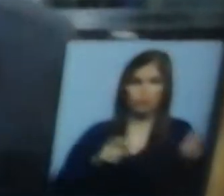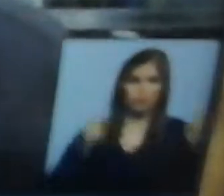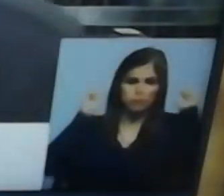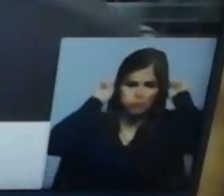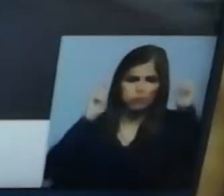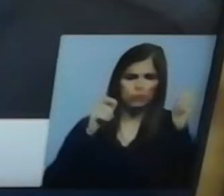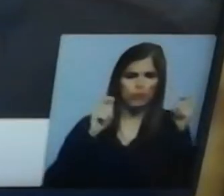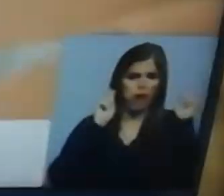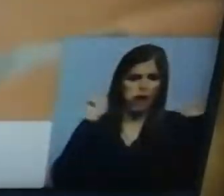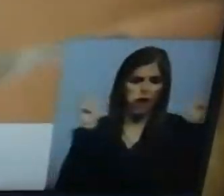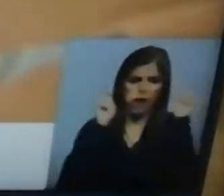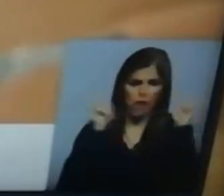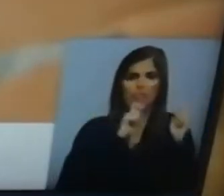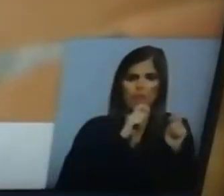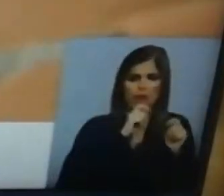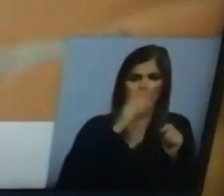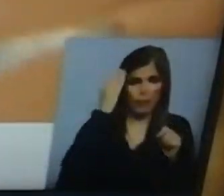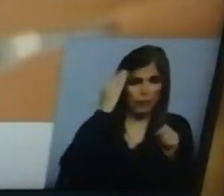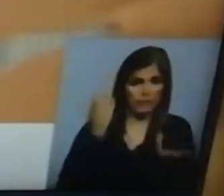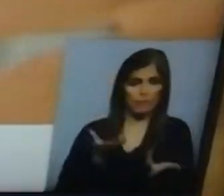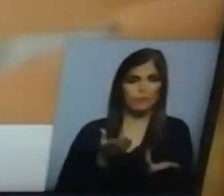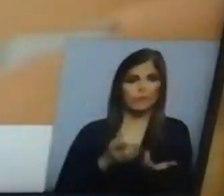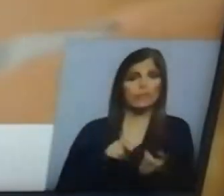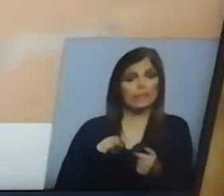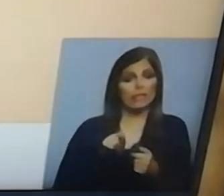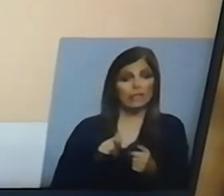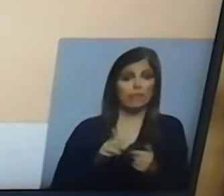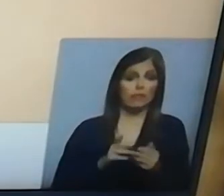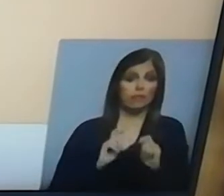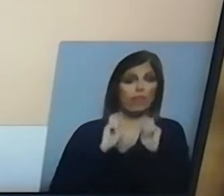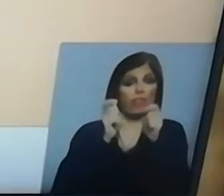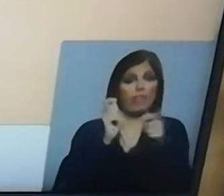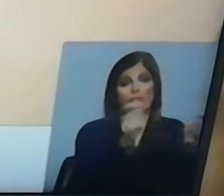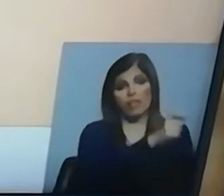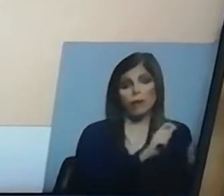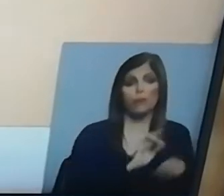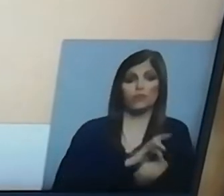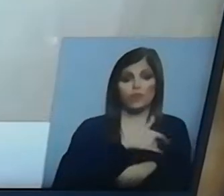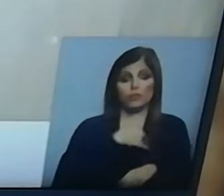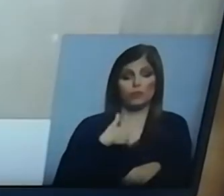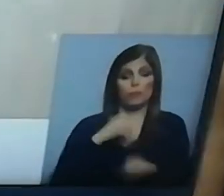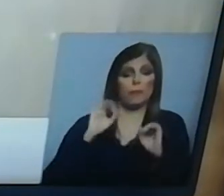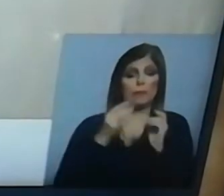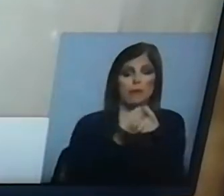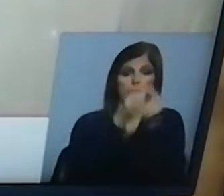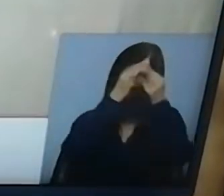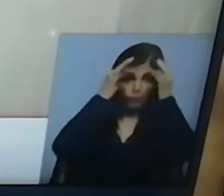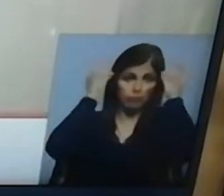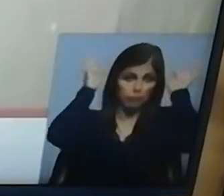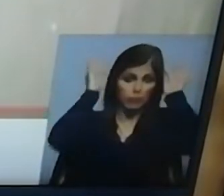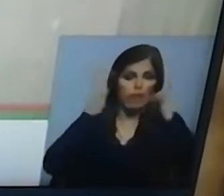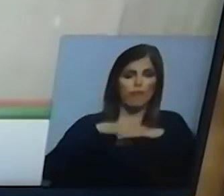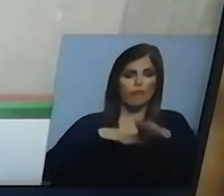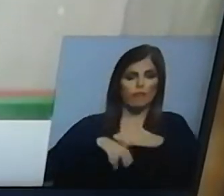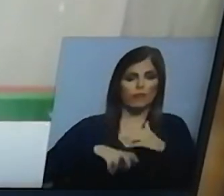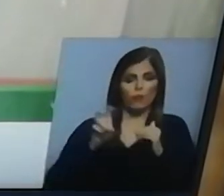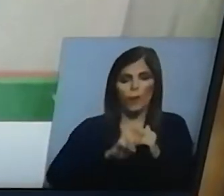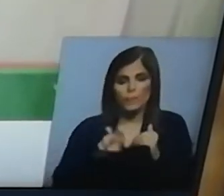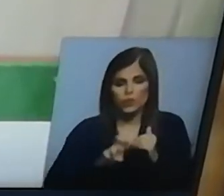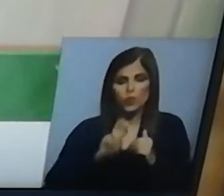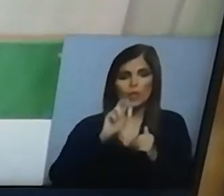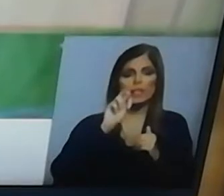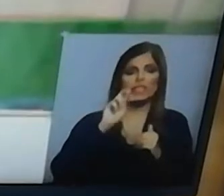criança. Neste caso, vão ser usados por profissionais de saúde. Os primeiros moldes de aros foram feitos com impressora 3D.